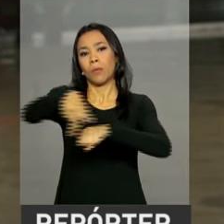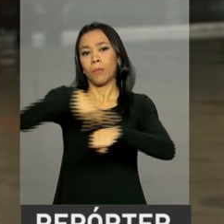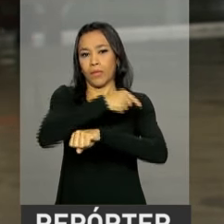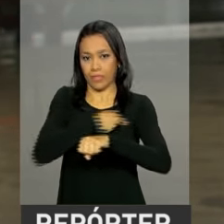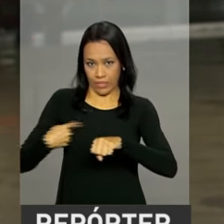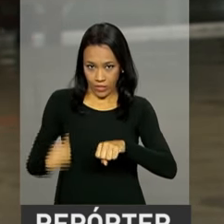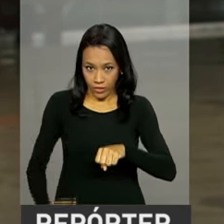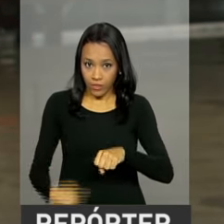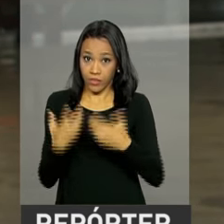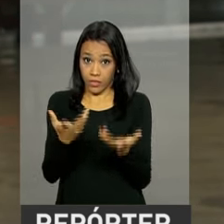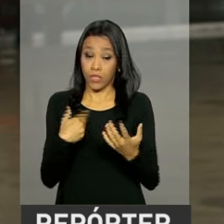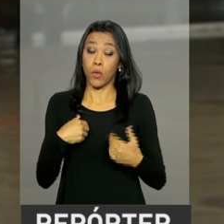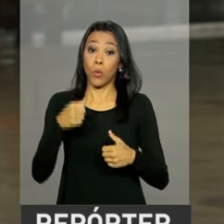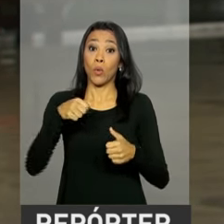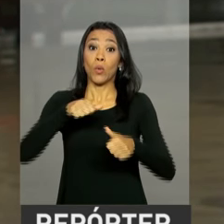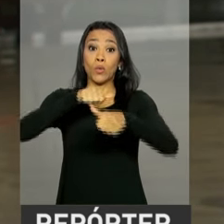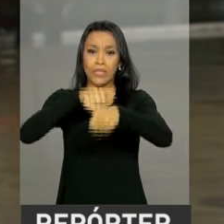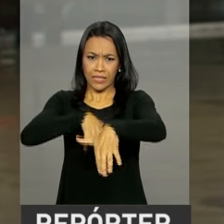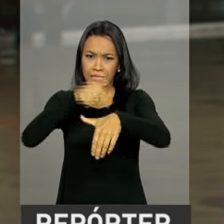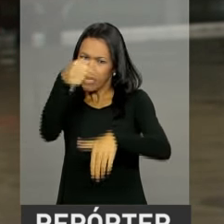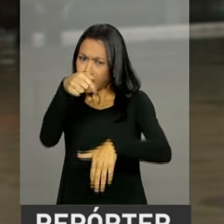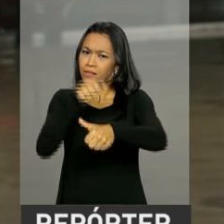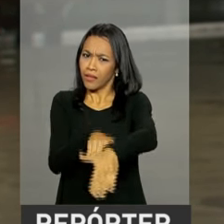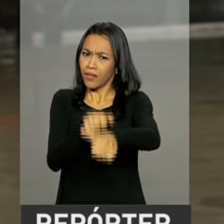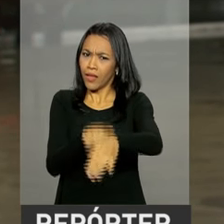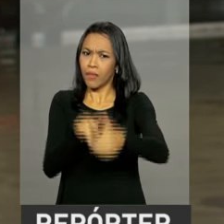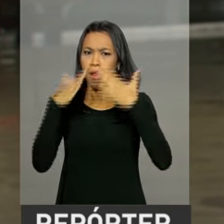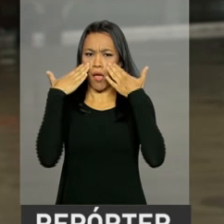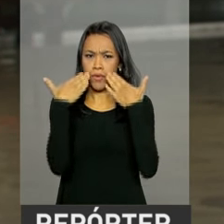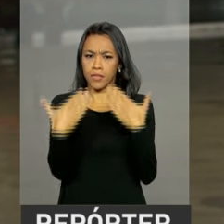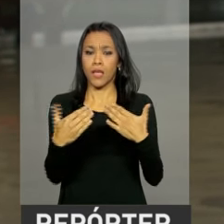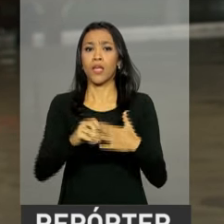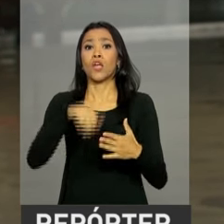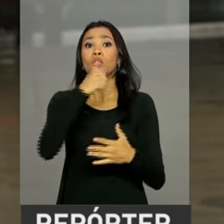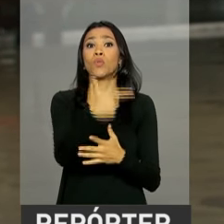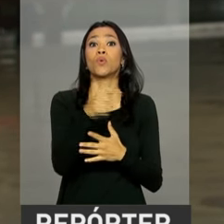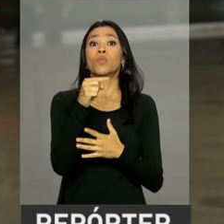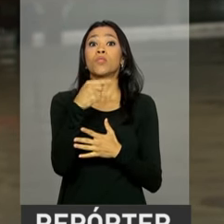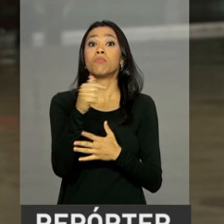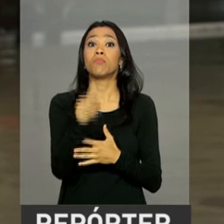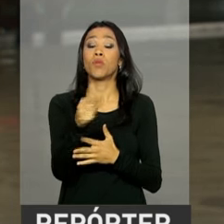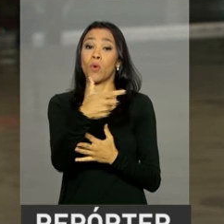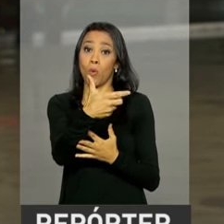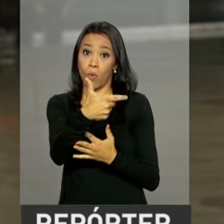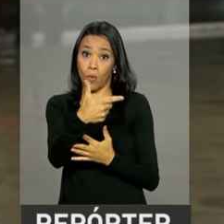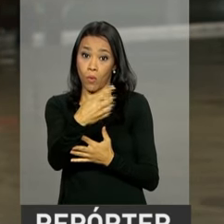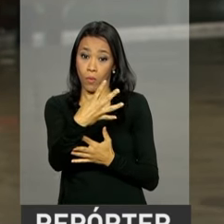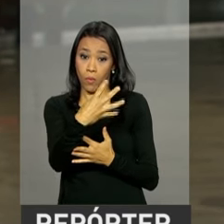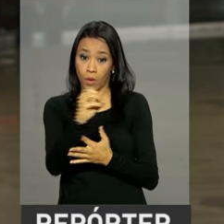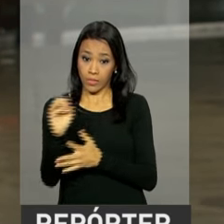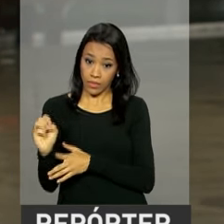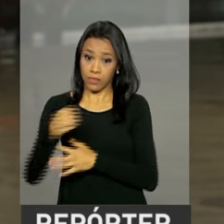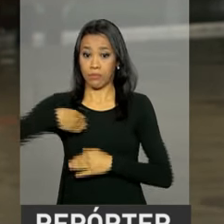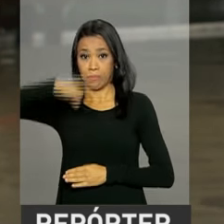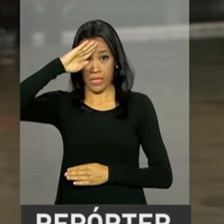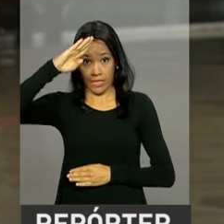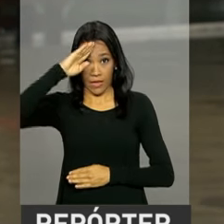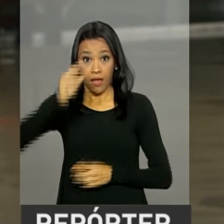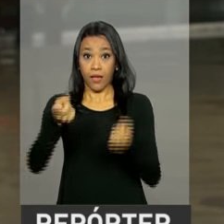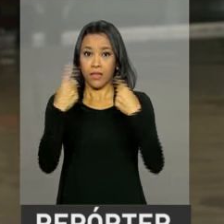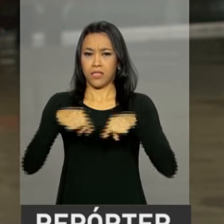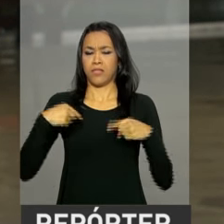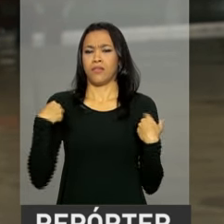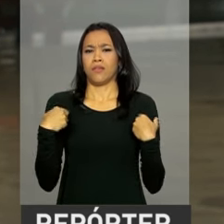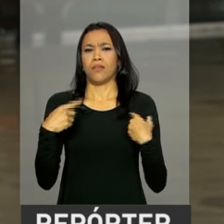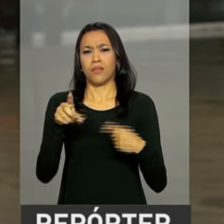China. O desfile de 7 de setembro, aqui em Brasília, ele contou com 2.400 militares, entre ex-combatentes e tropas terrestres que desfilaram